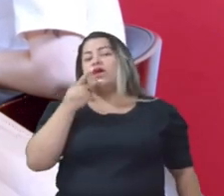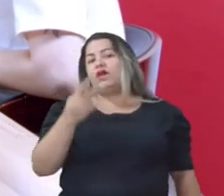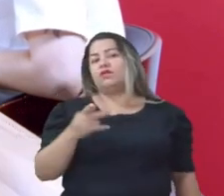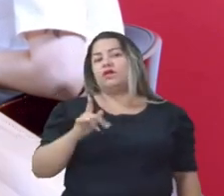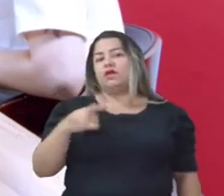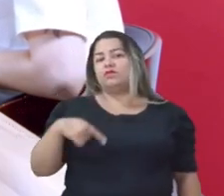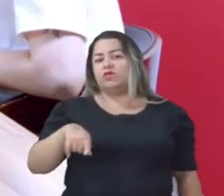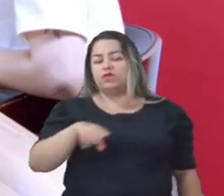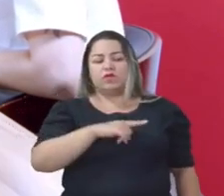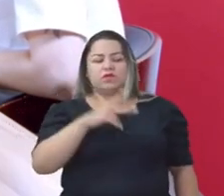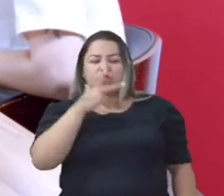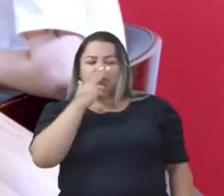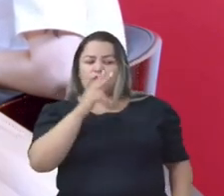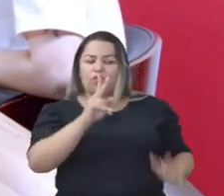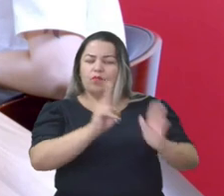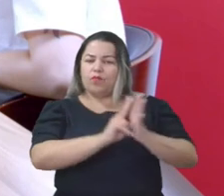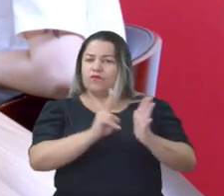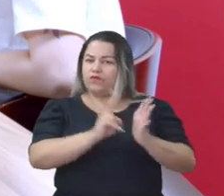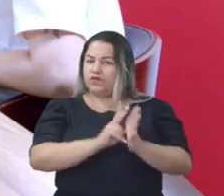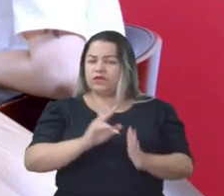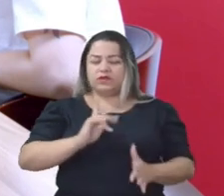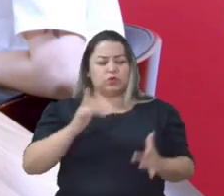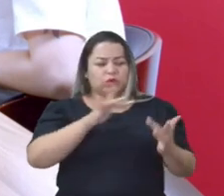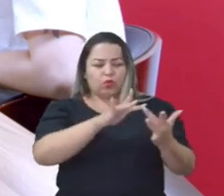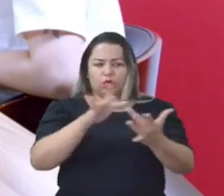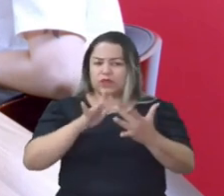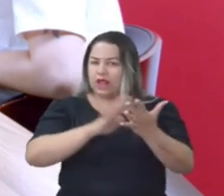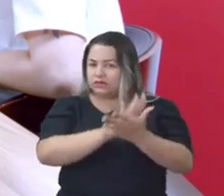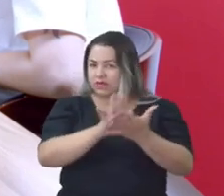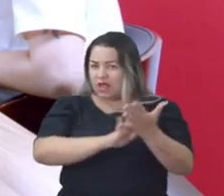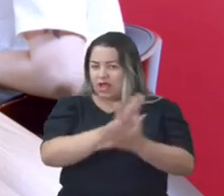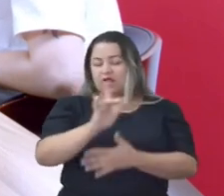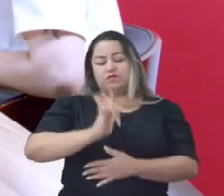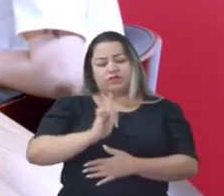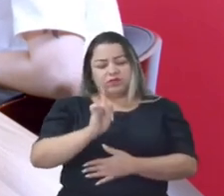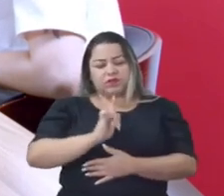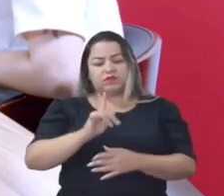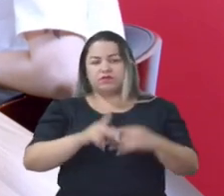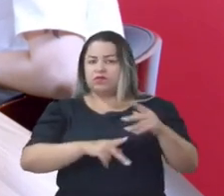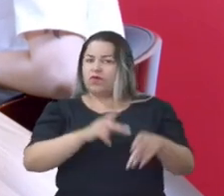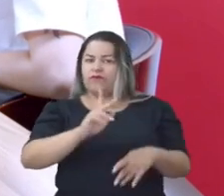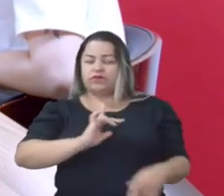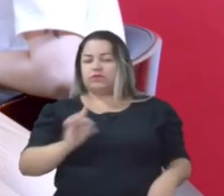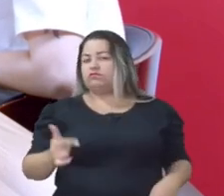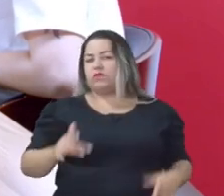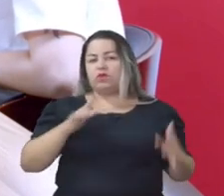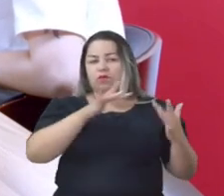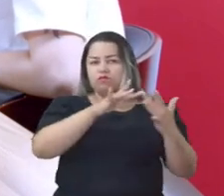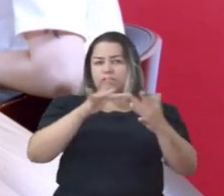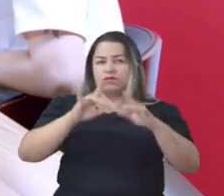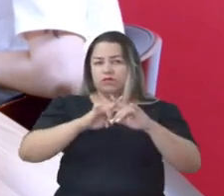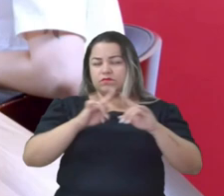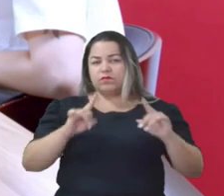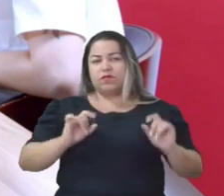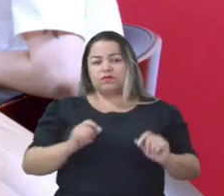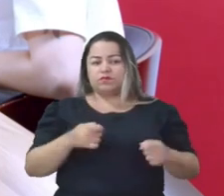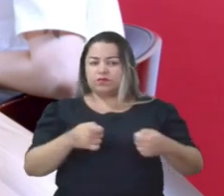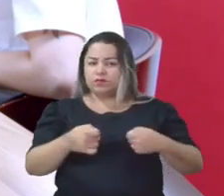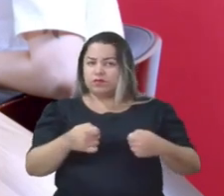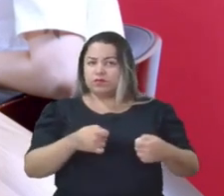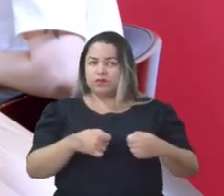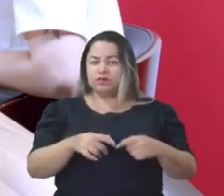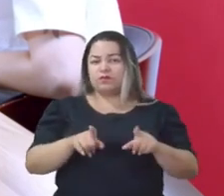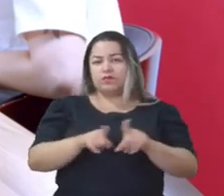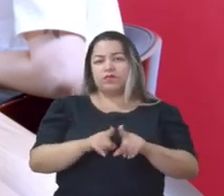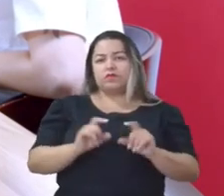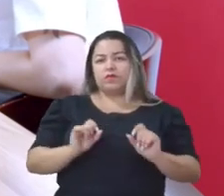a gente achou um povo que não tem contato nenhum. Então, tem esses povos também que não têm contato, mas que às vezes estão sendo monitorados, por exemplo, por um